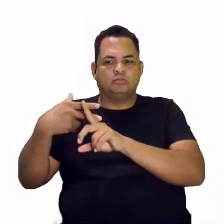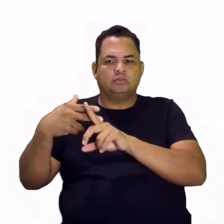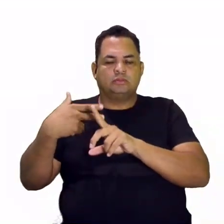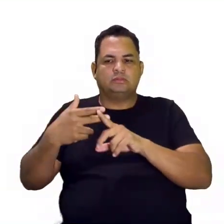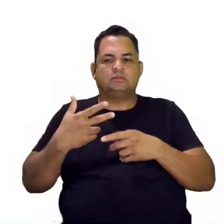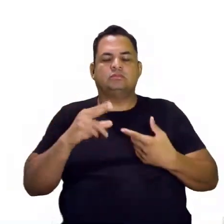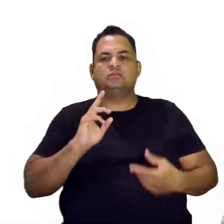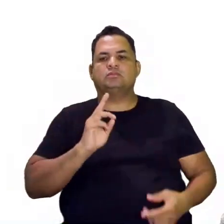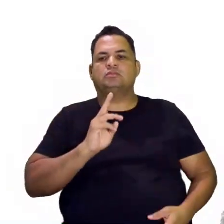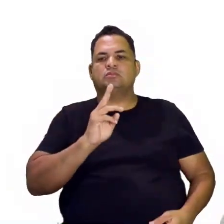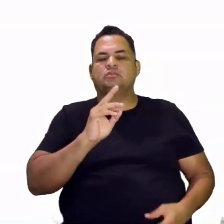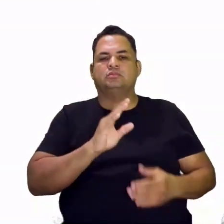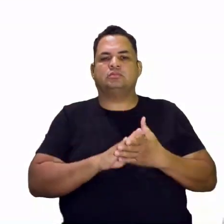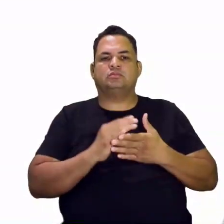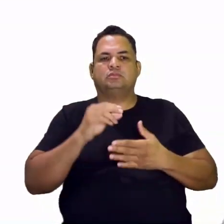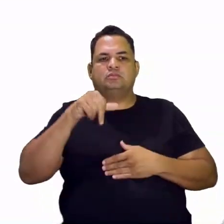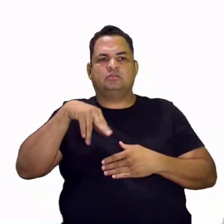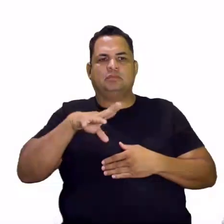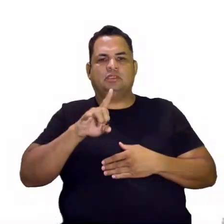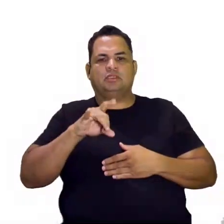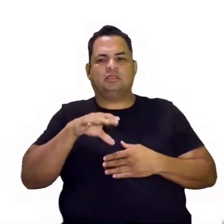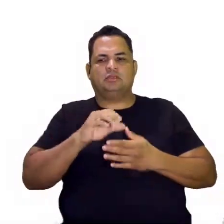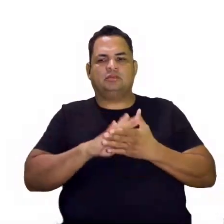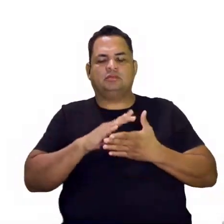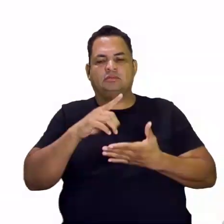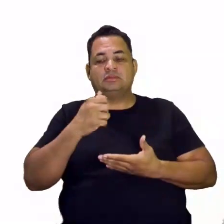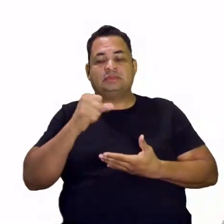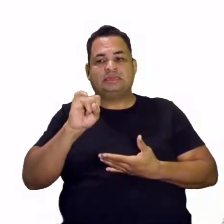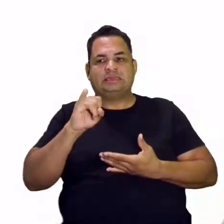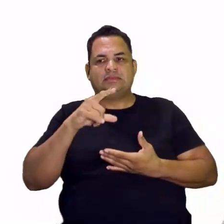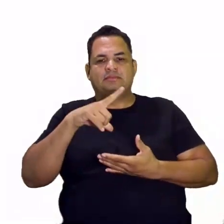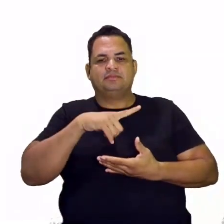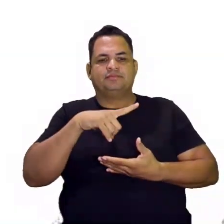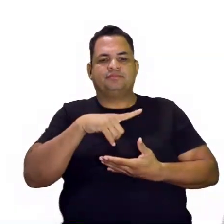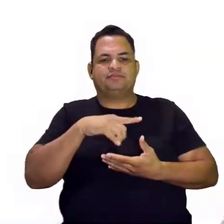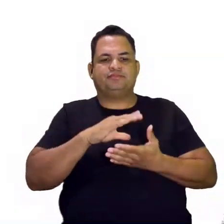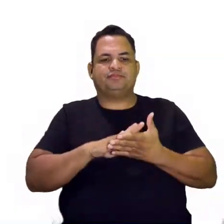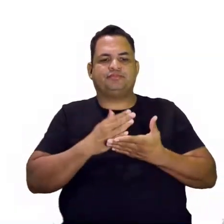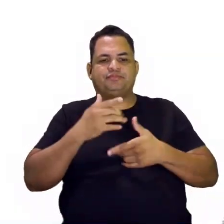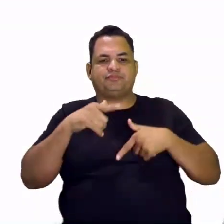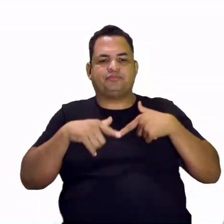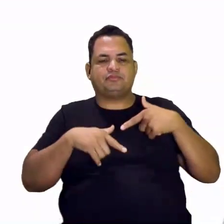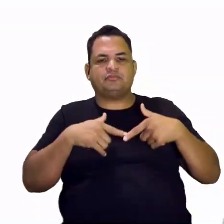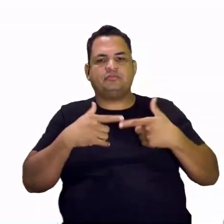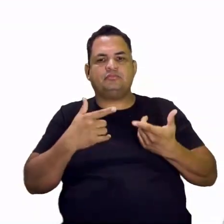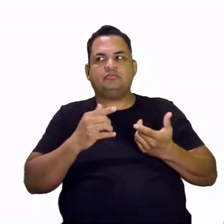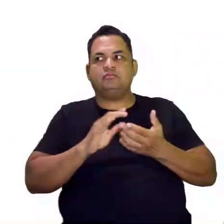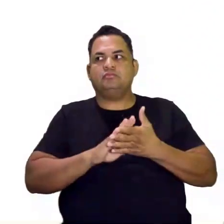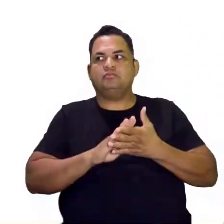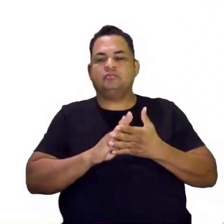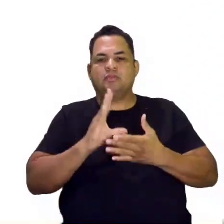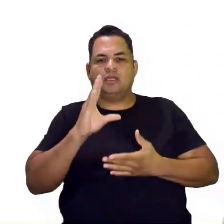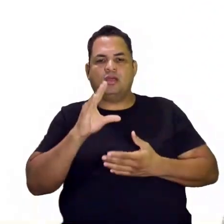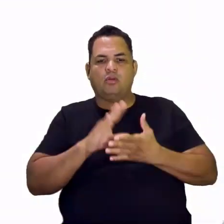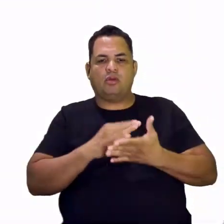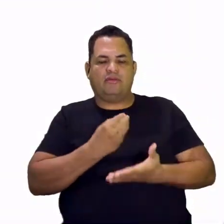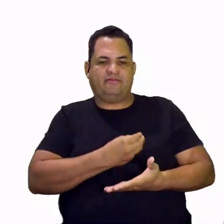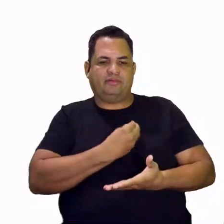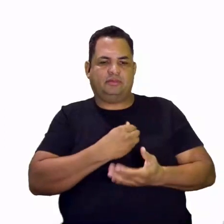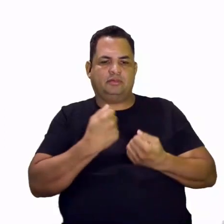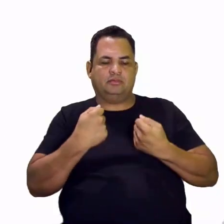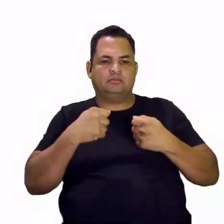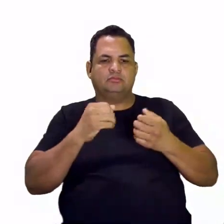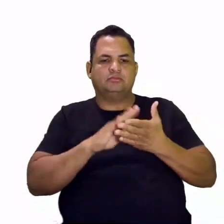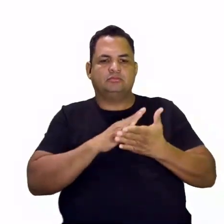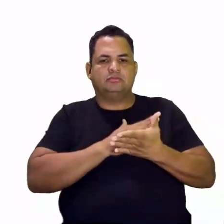ela poderia, essa mitocôndria, se ainda tivesse, né, na sua ativação de representar um organismo, ela poderia